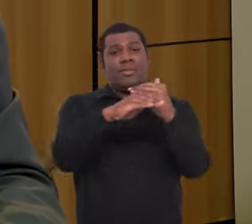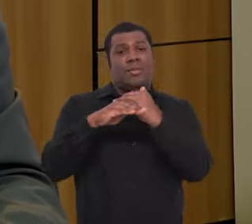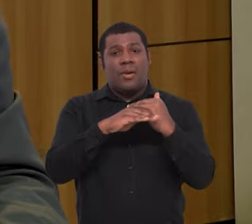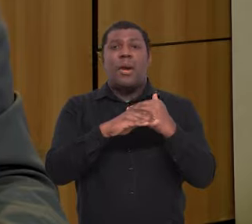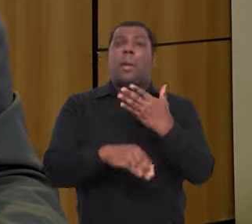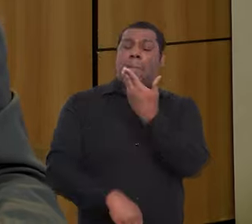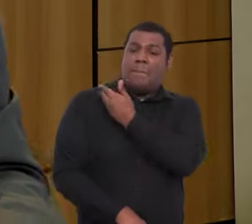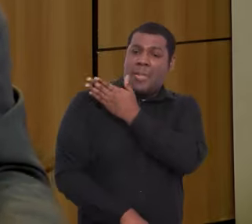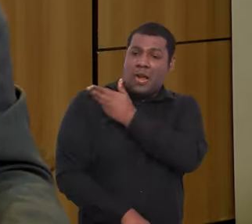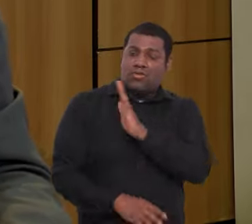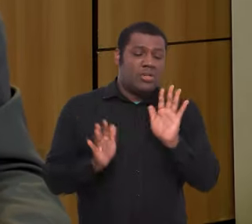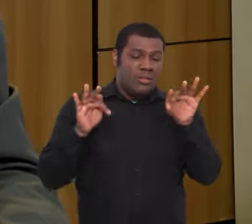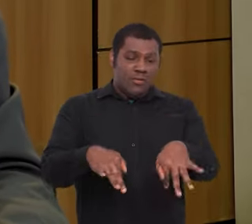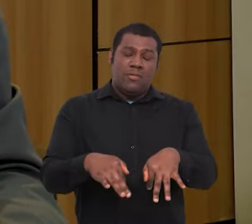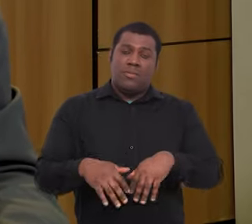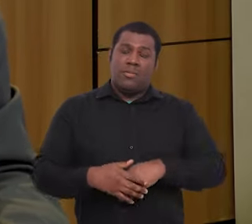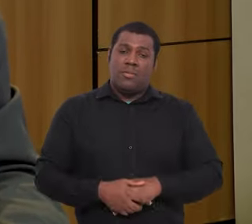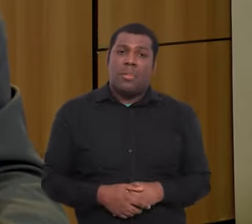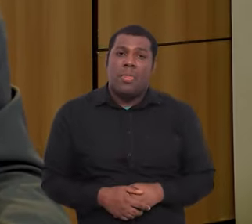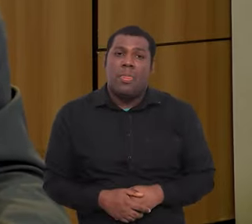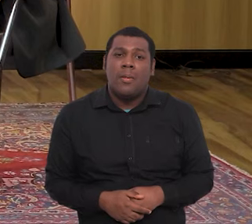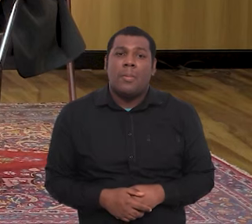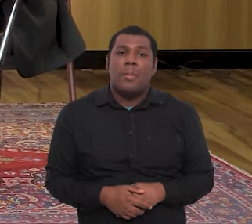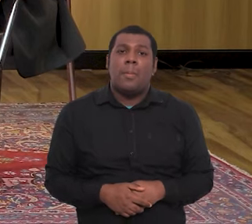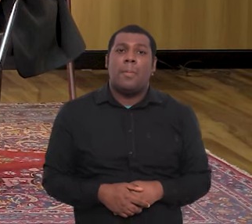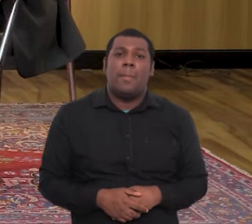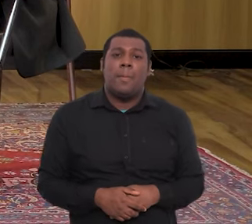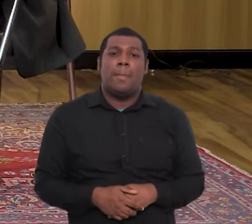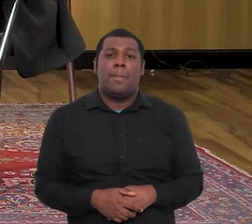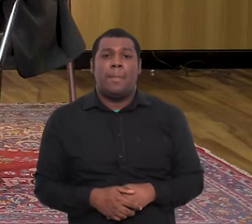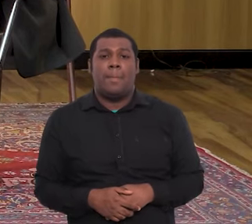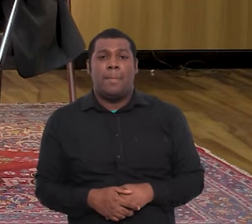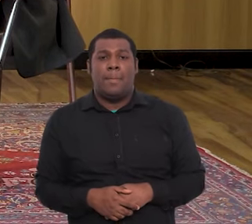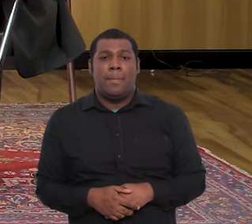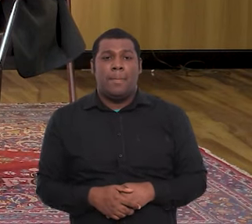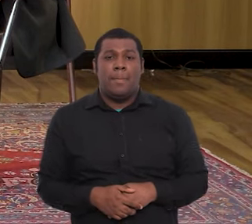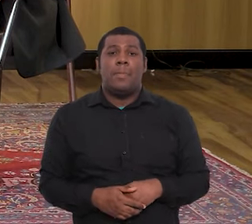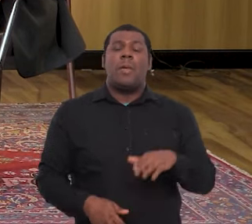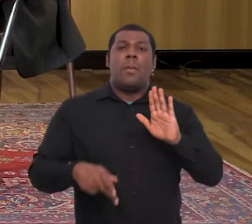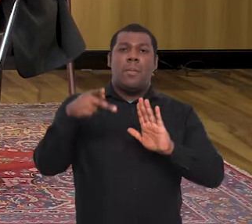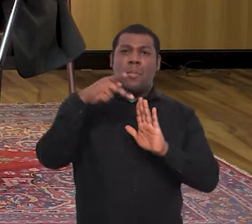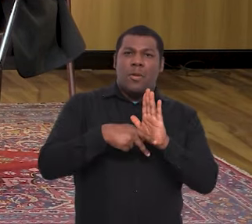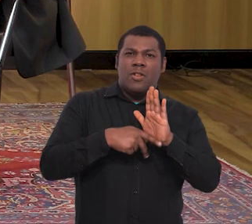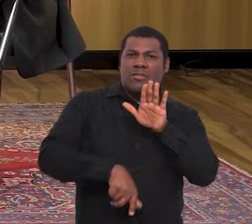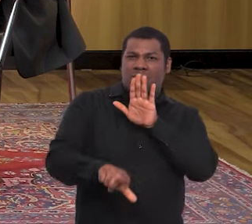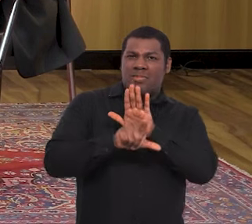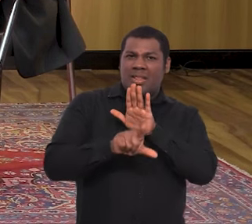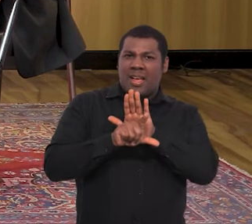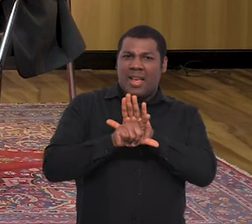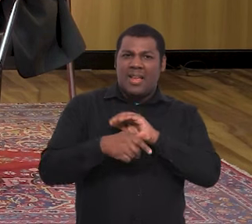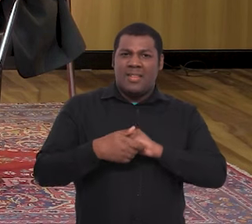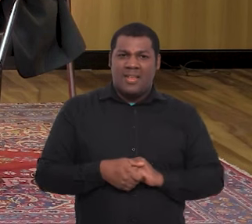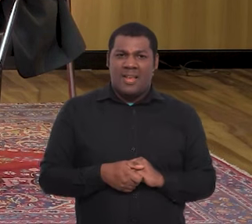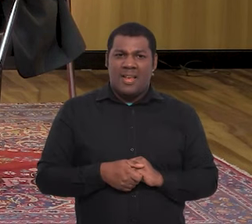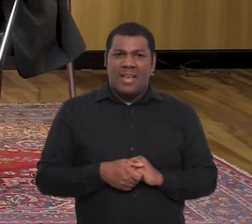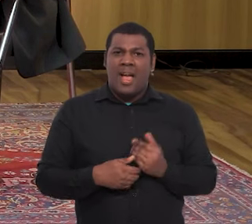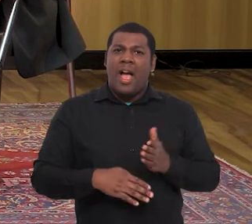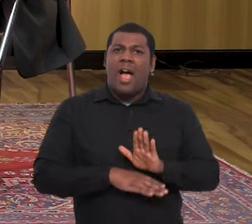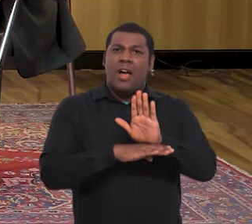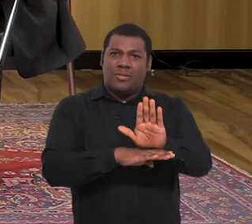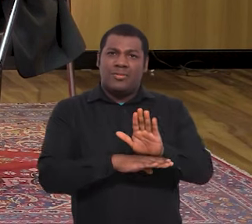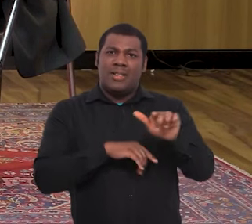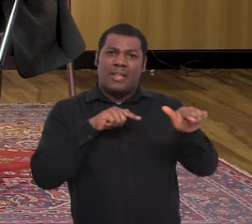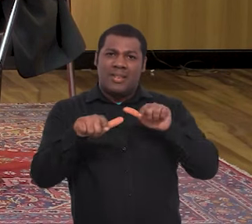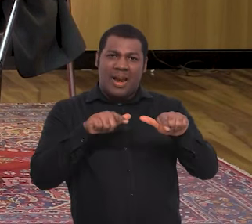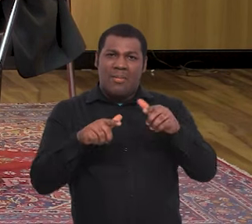virar essa página do preconceito do mercado de trabalho e como é que o senhor vê o impacto desse projeto de lei e em relação ao